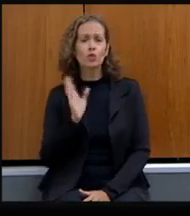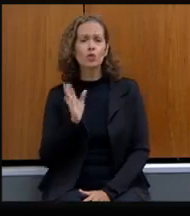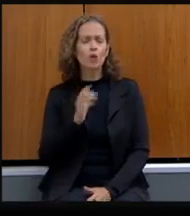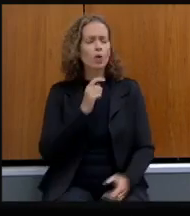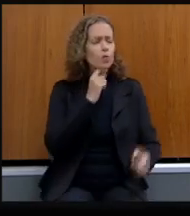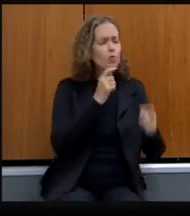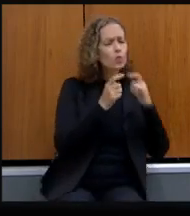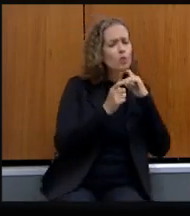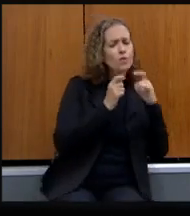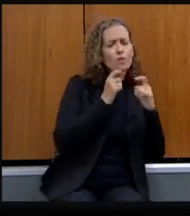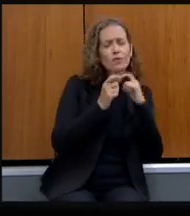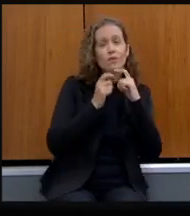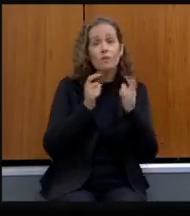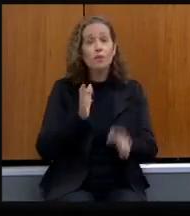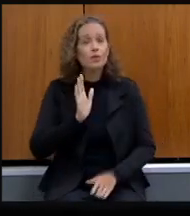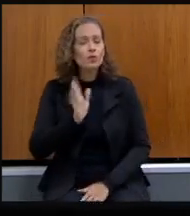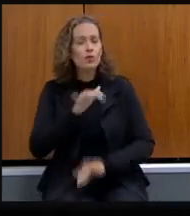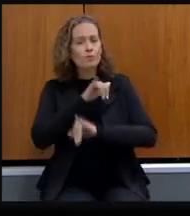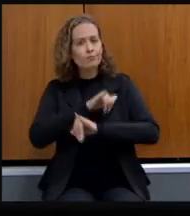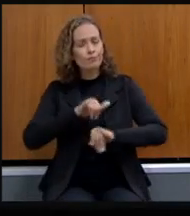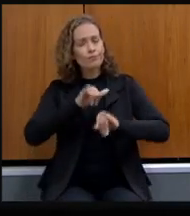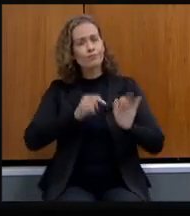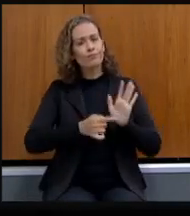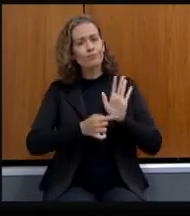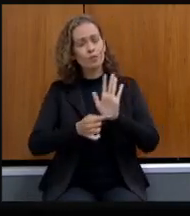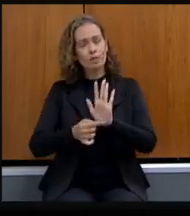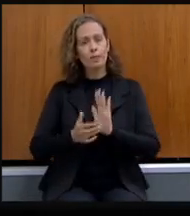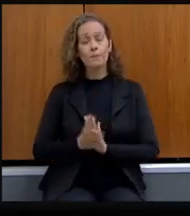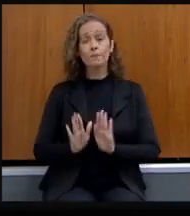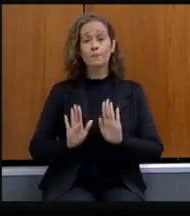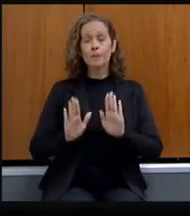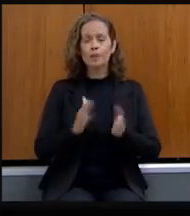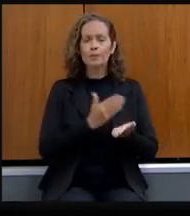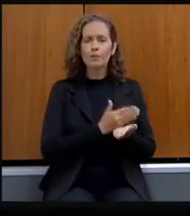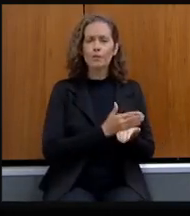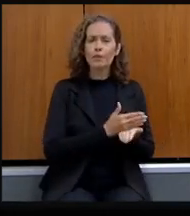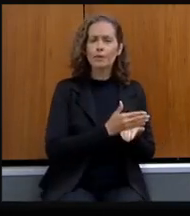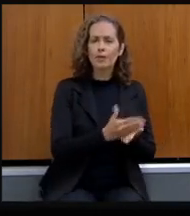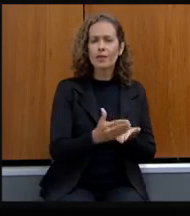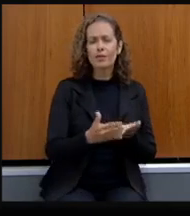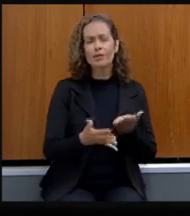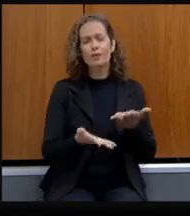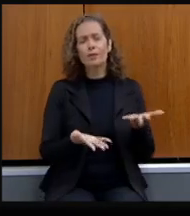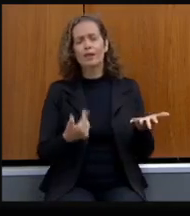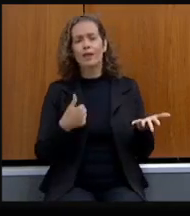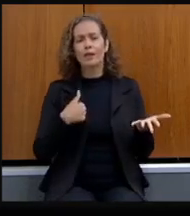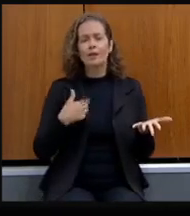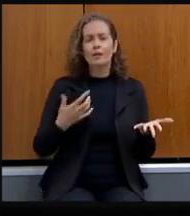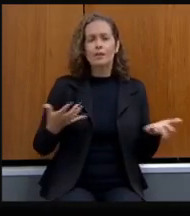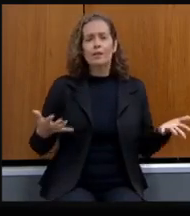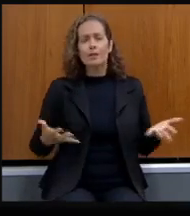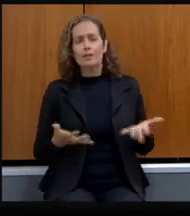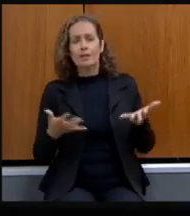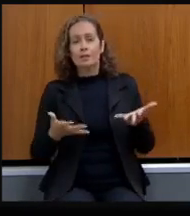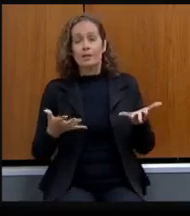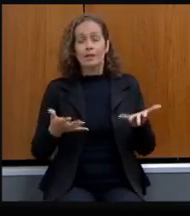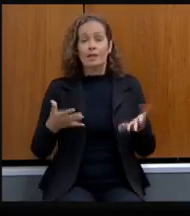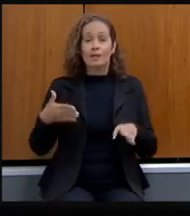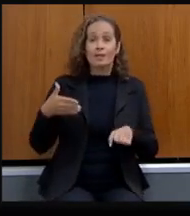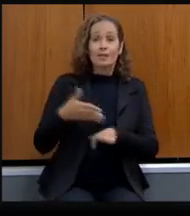questionamentos da foram levantar mas só no início até confesso que eu fiquei motivado a